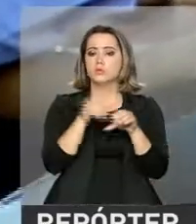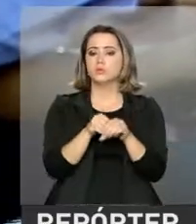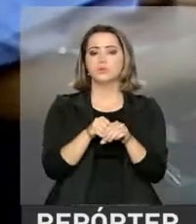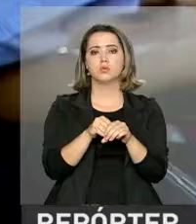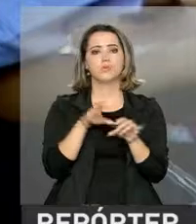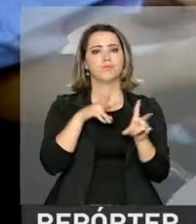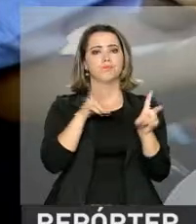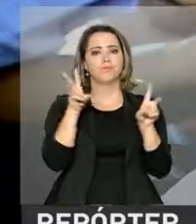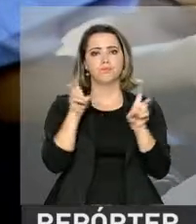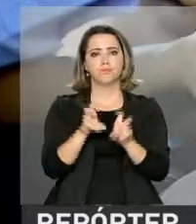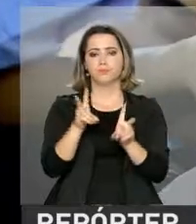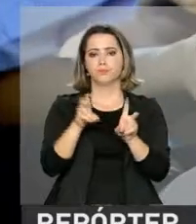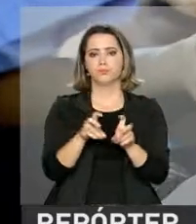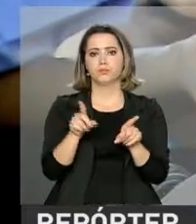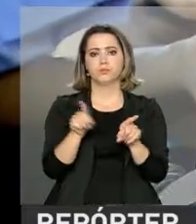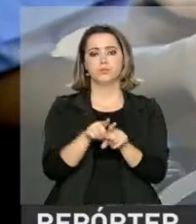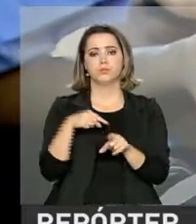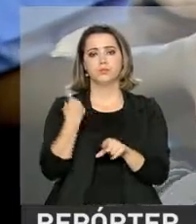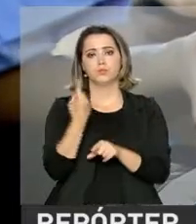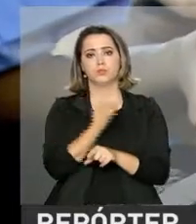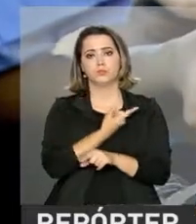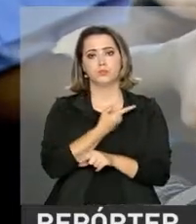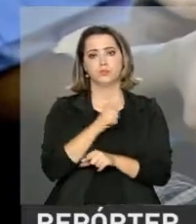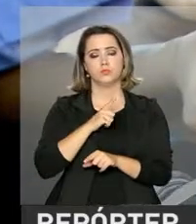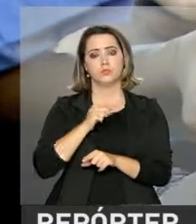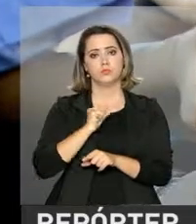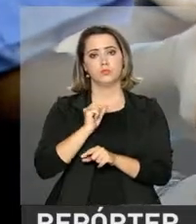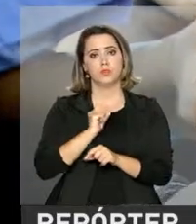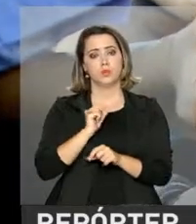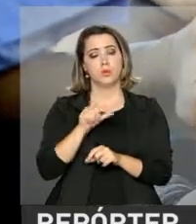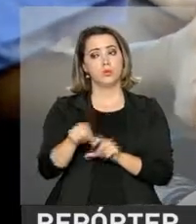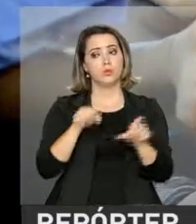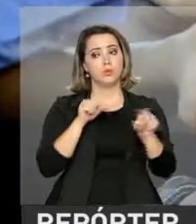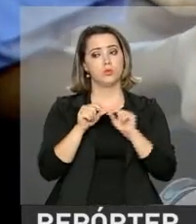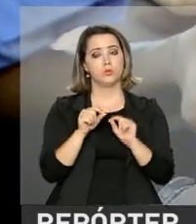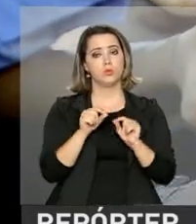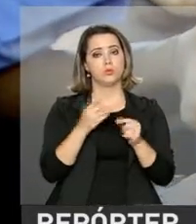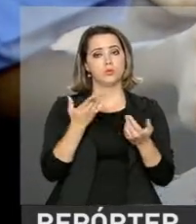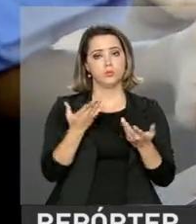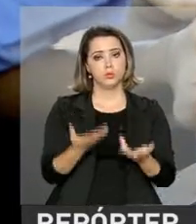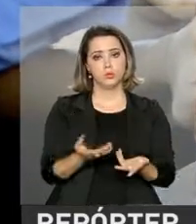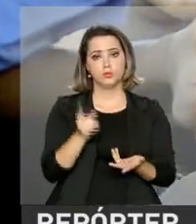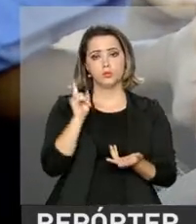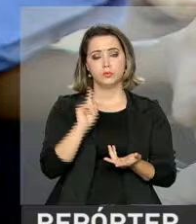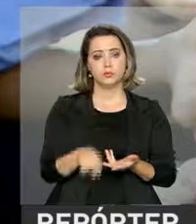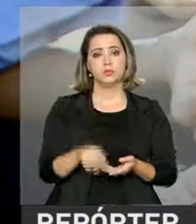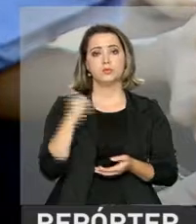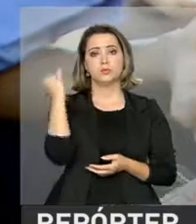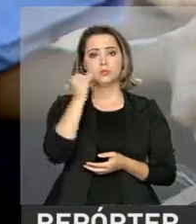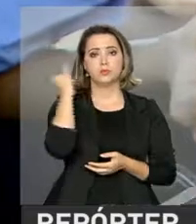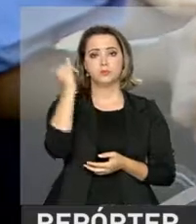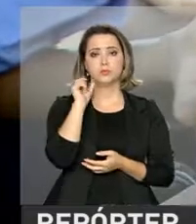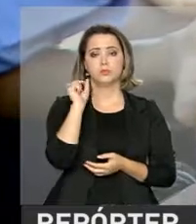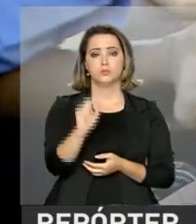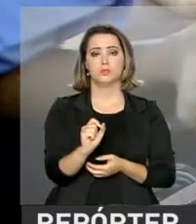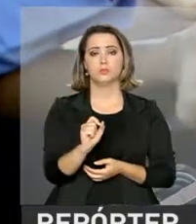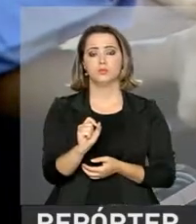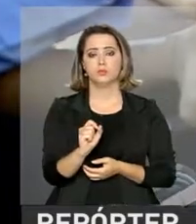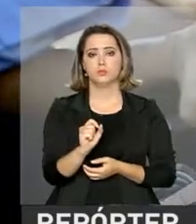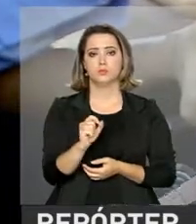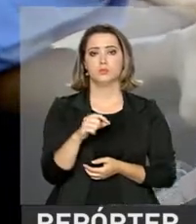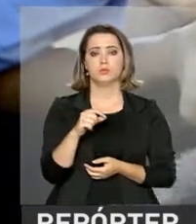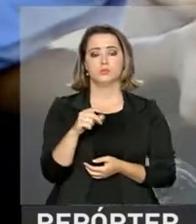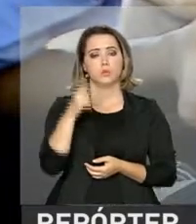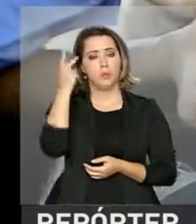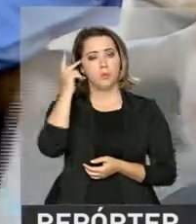dos parâmetros que nós definimos como importante